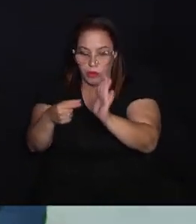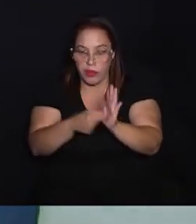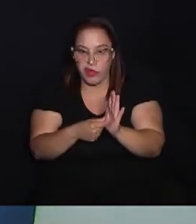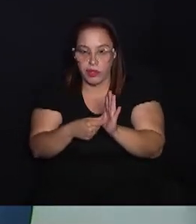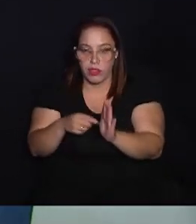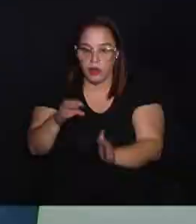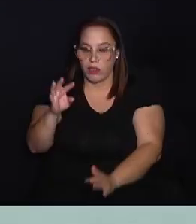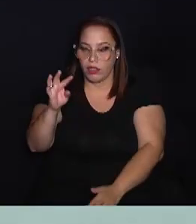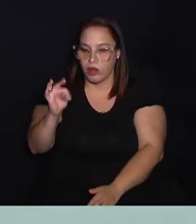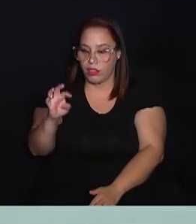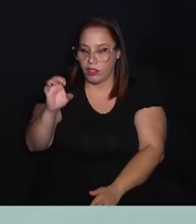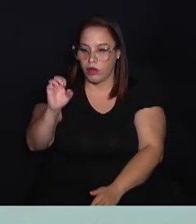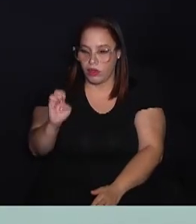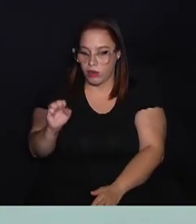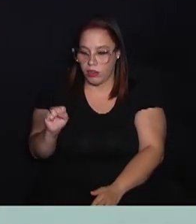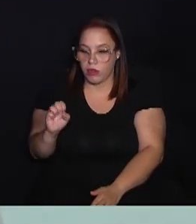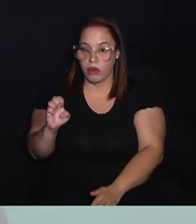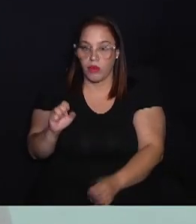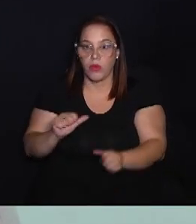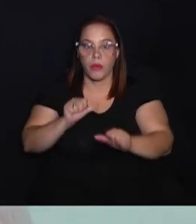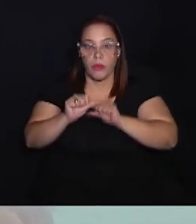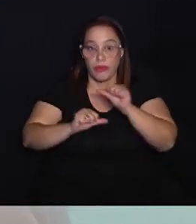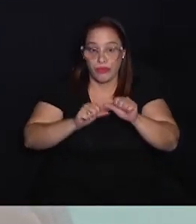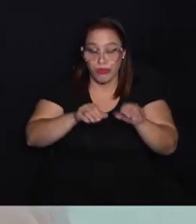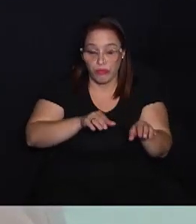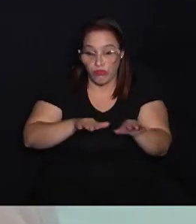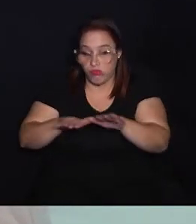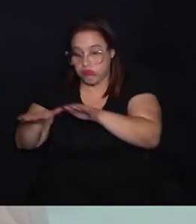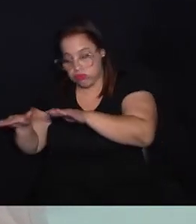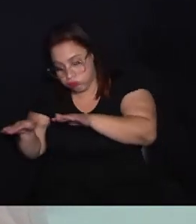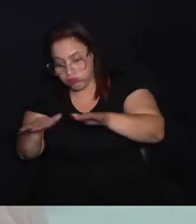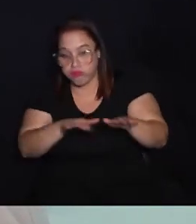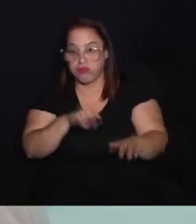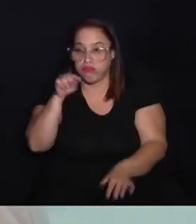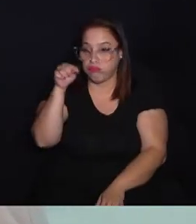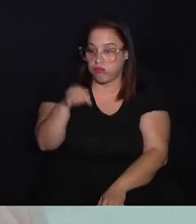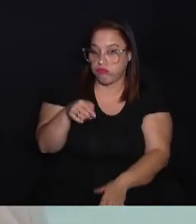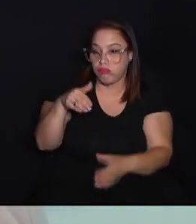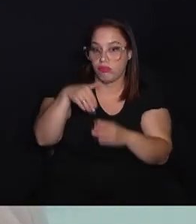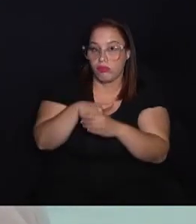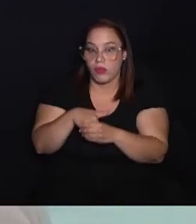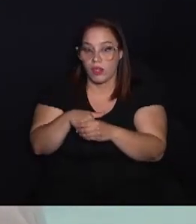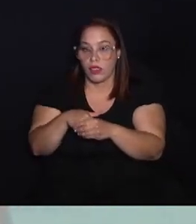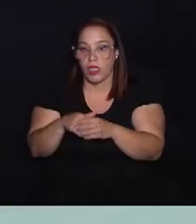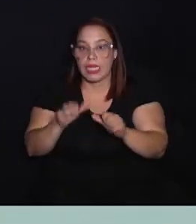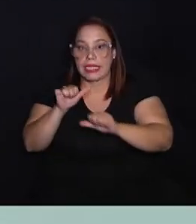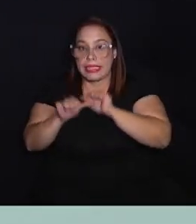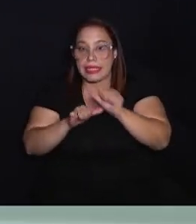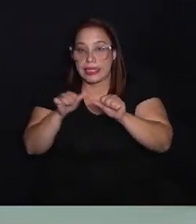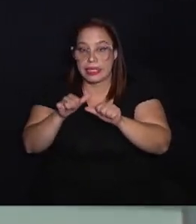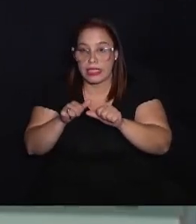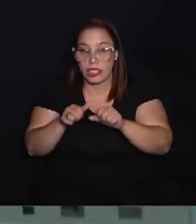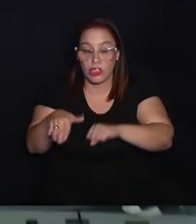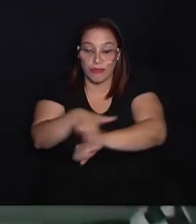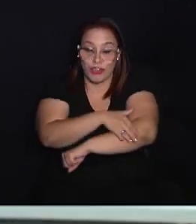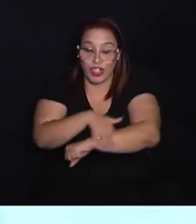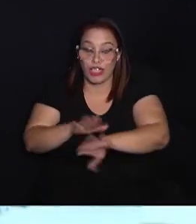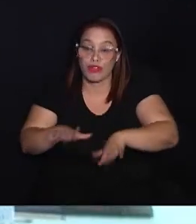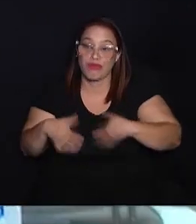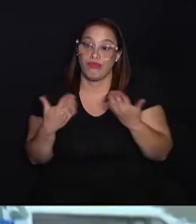os veículos já saíram para as rotas em busca do material. Neste ano, pela primeira vez, não foi